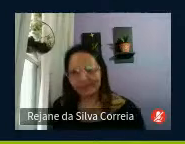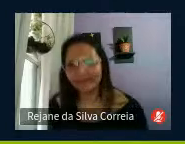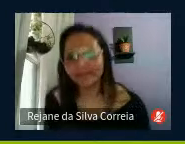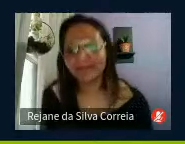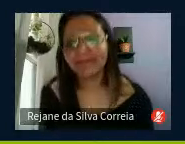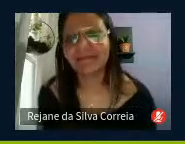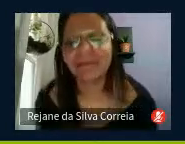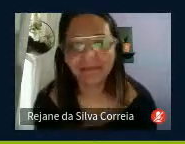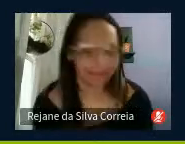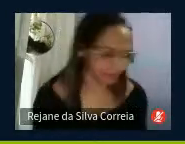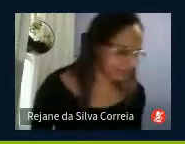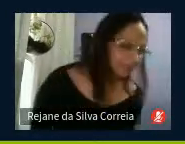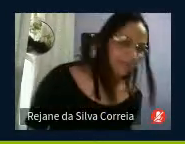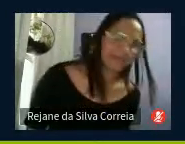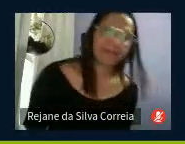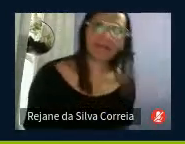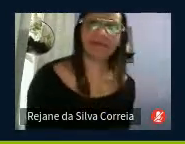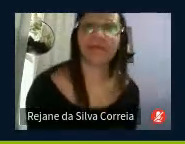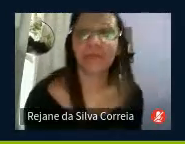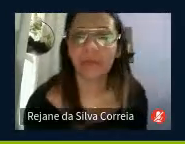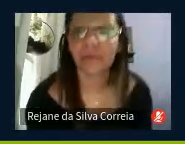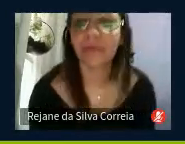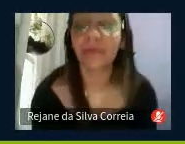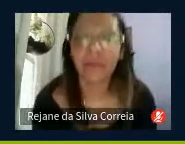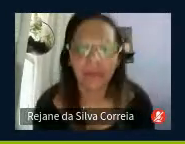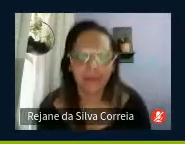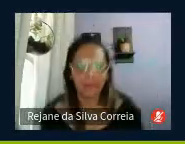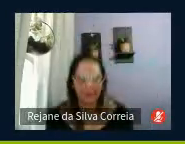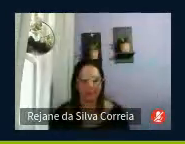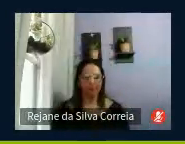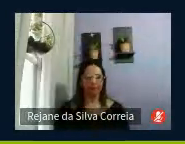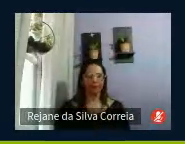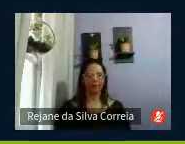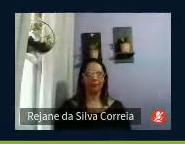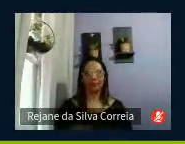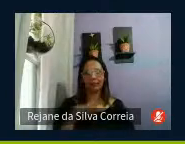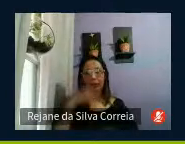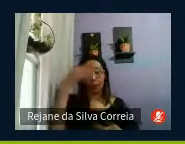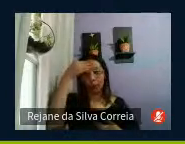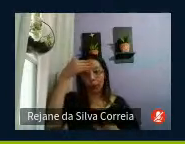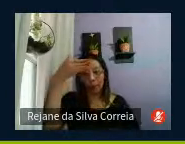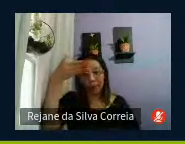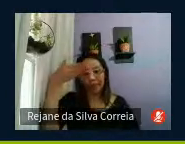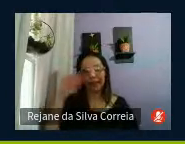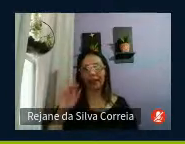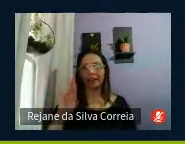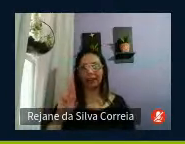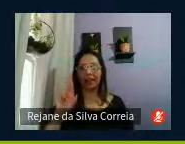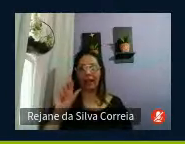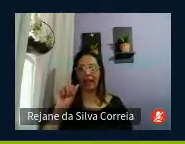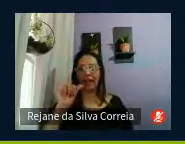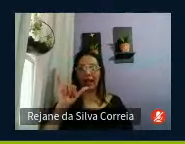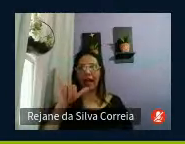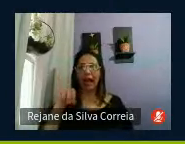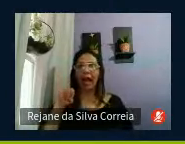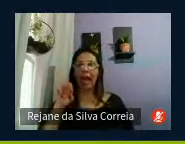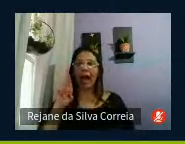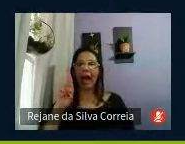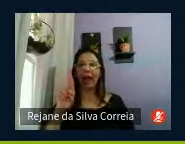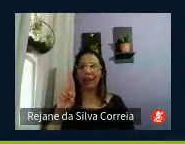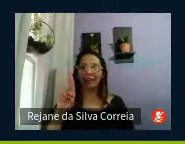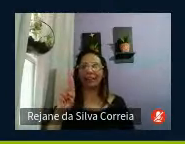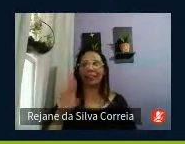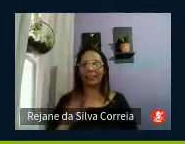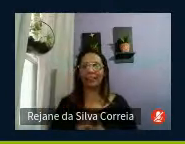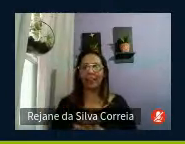Agradecer mais uma vez ao Rainer e vou fazer uma correção aqui, mandar um abraço forte para